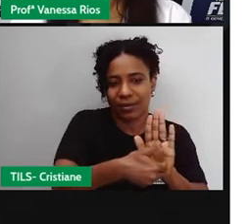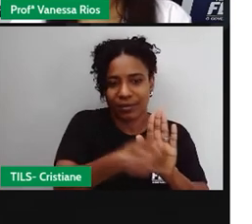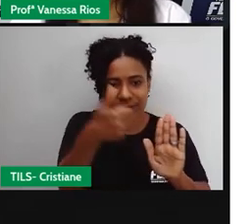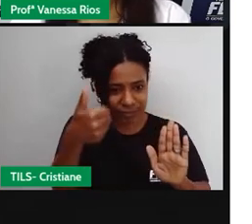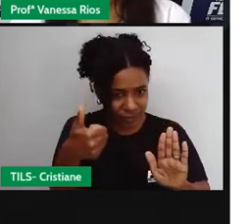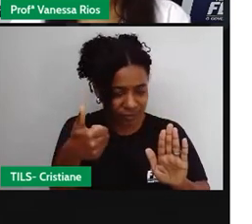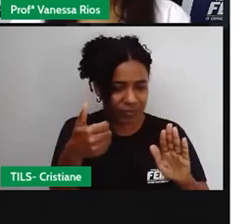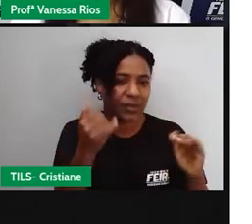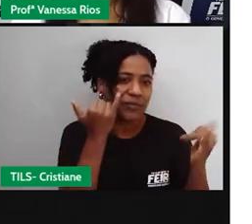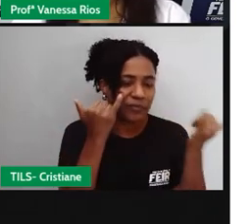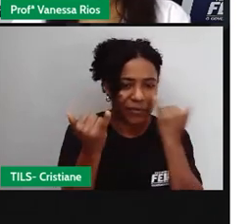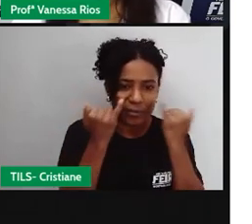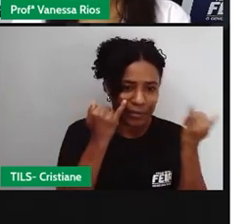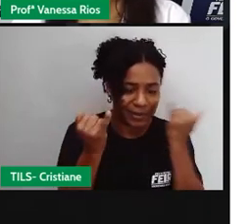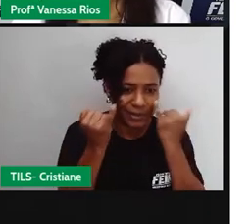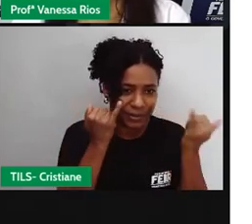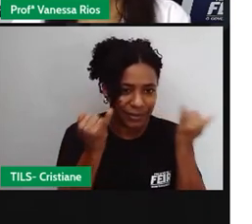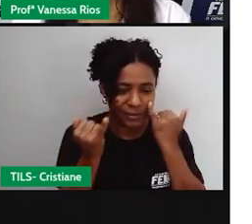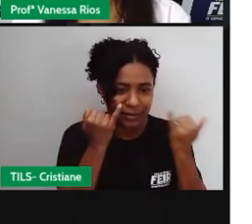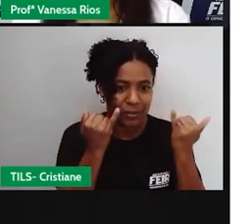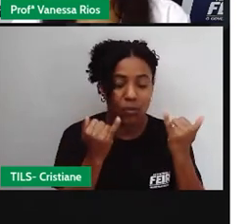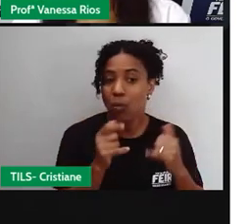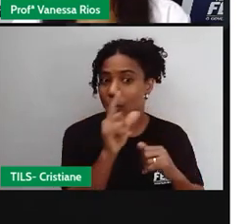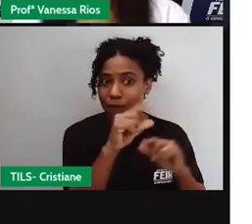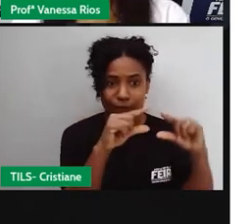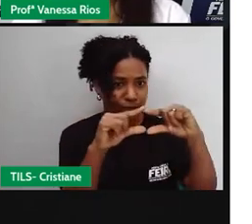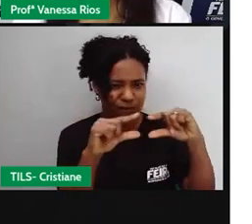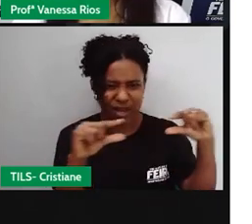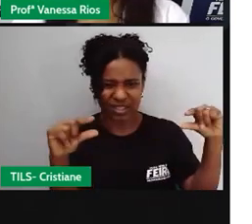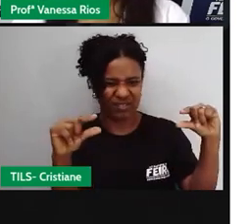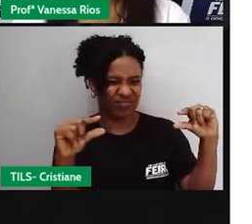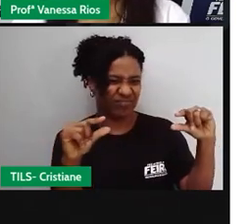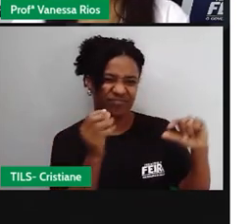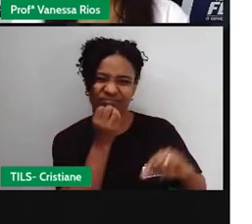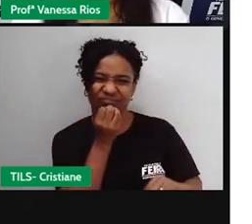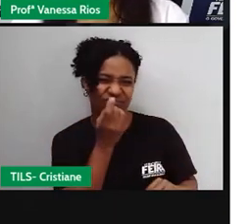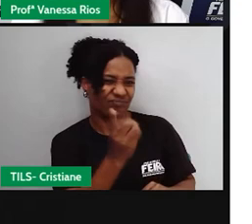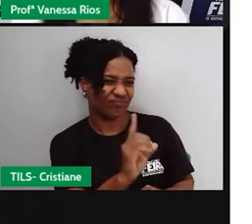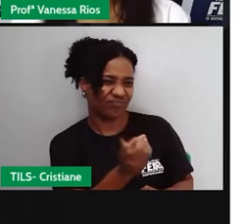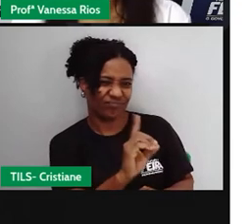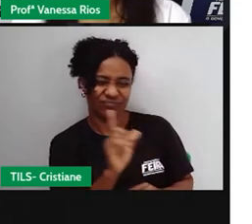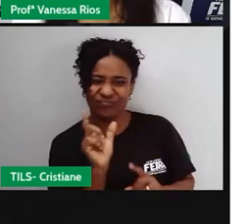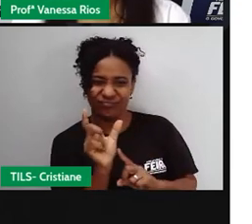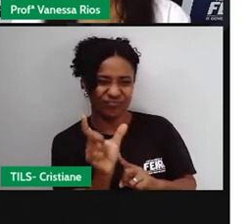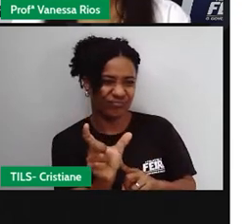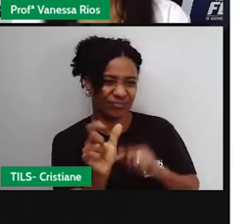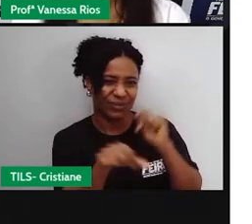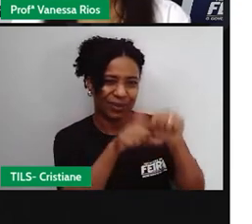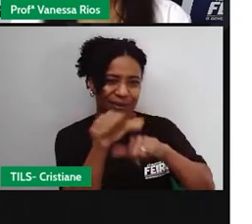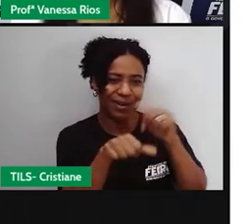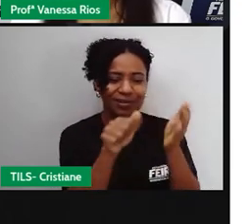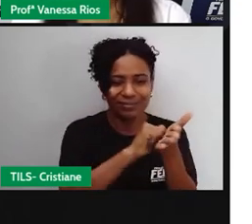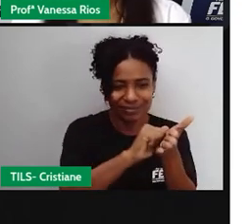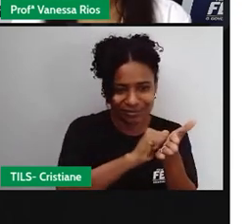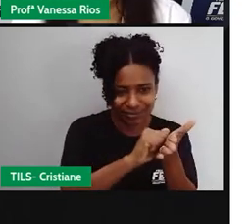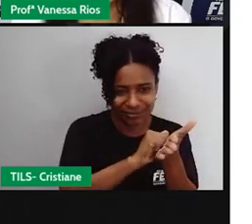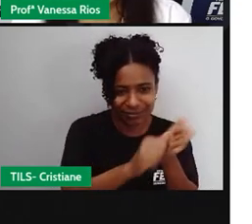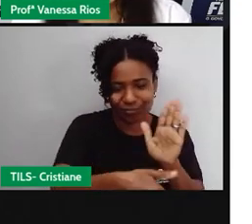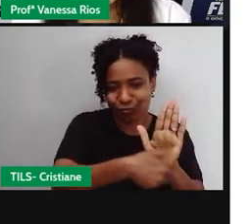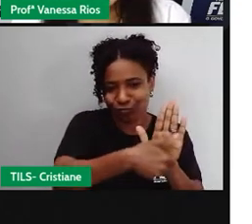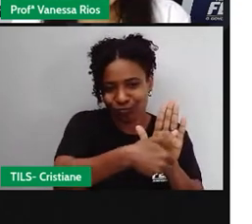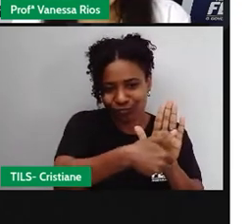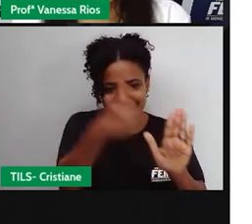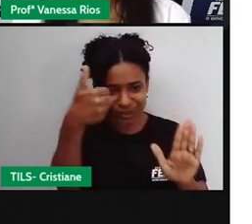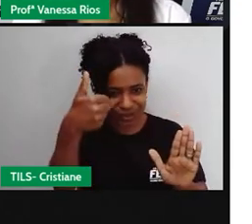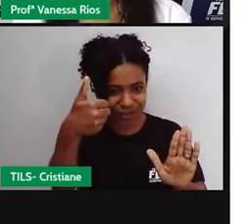alguma informação, ou de repente até algum verso, né? Percebeu que não se encaixou ali com o contexto, para que sua história aí